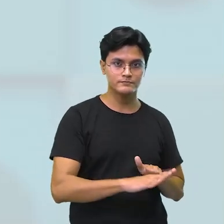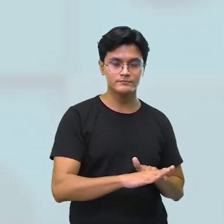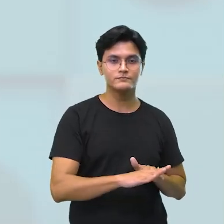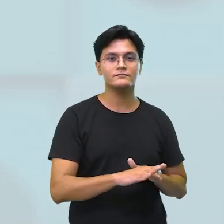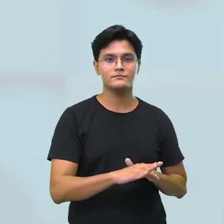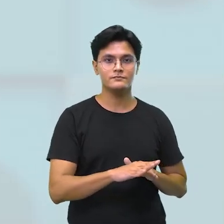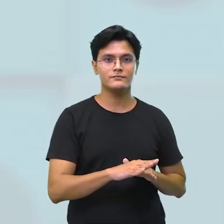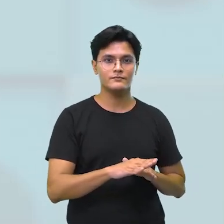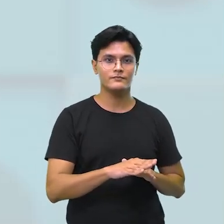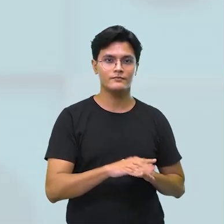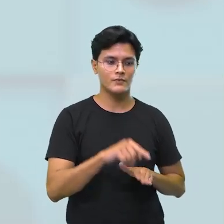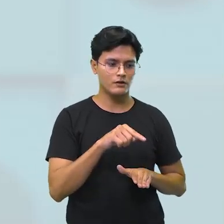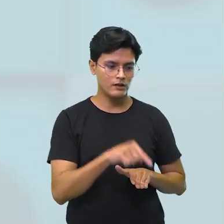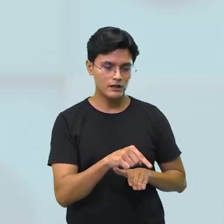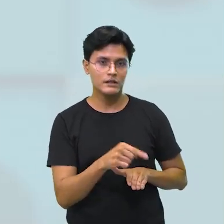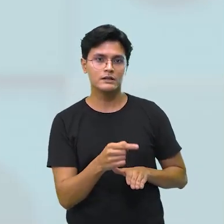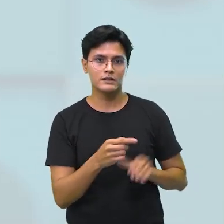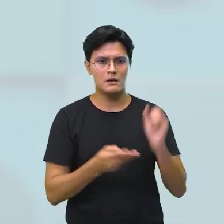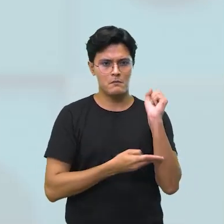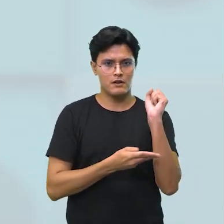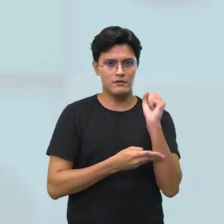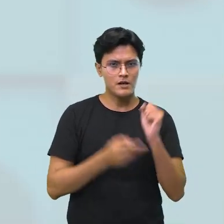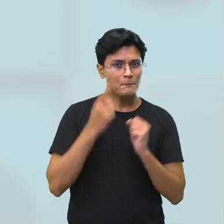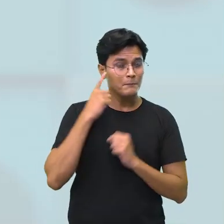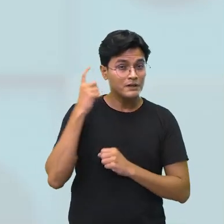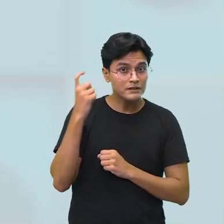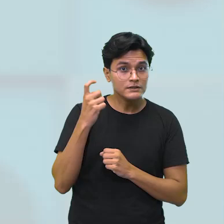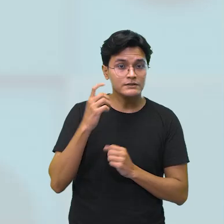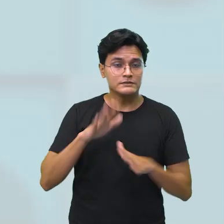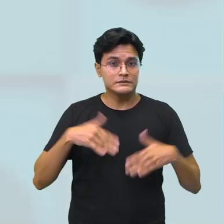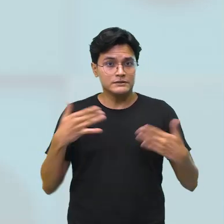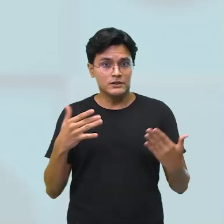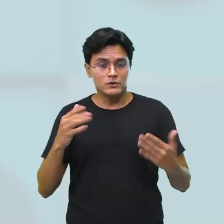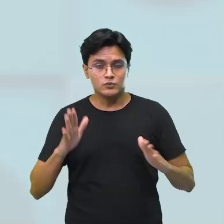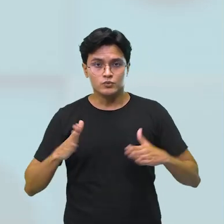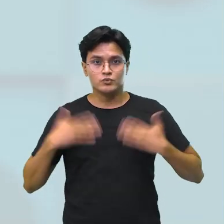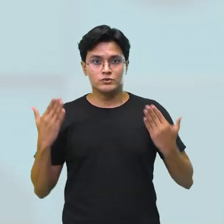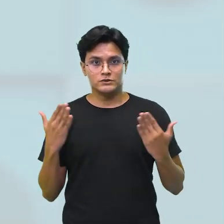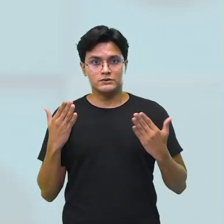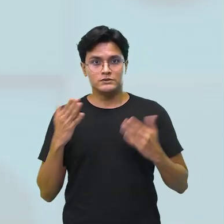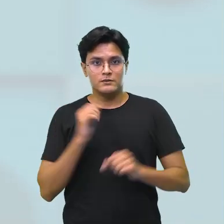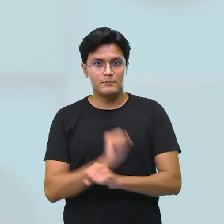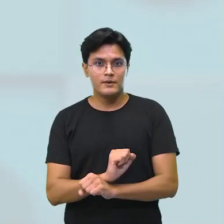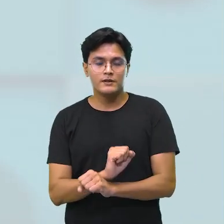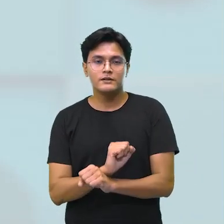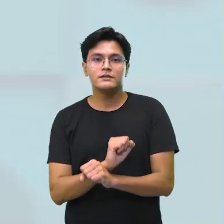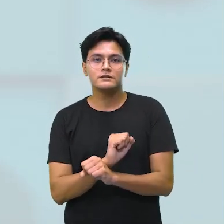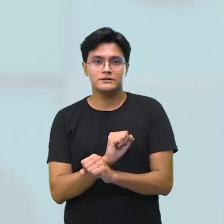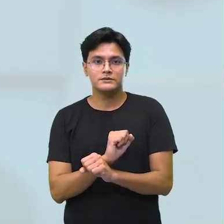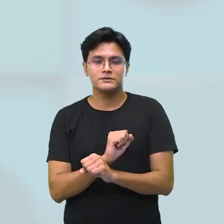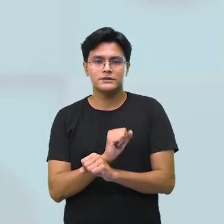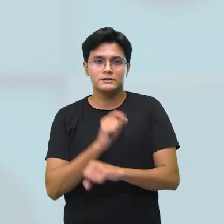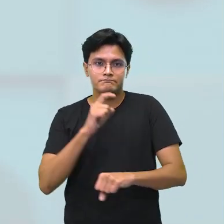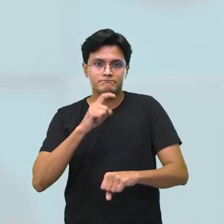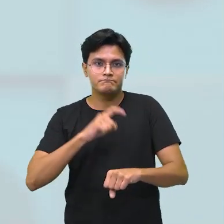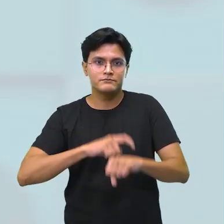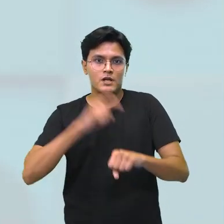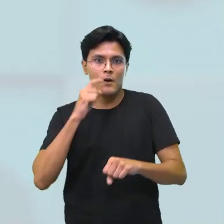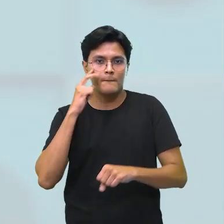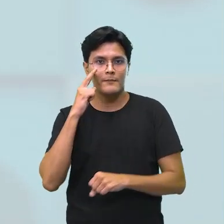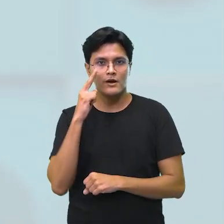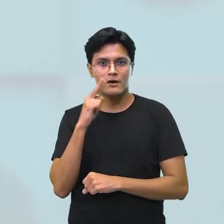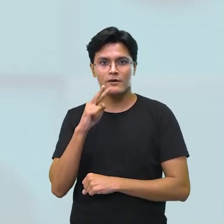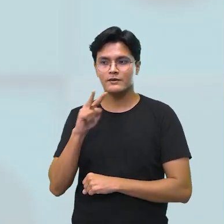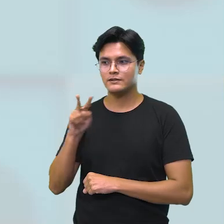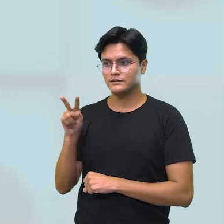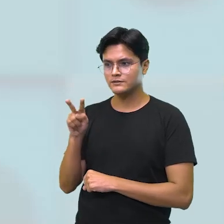a tábua fez um barulho, eu gelei, aí eu fiquei parado. Quando de repente que eu olhei para o lado,